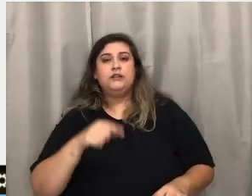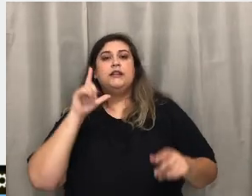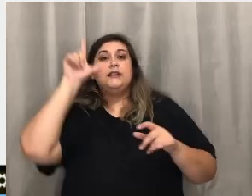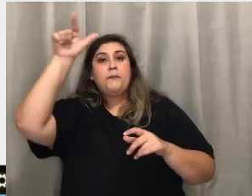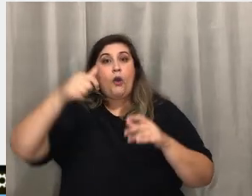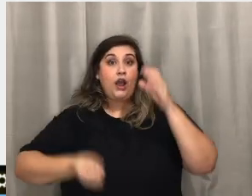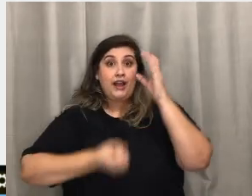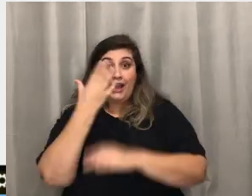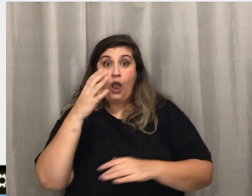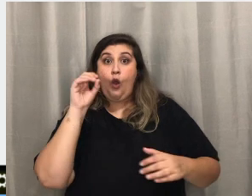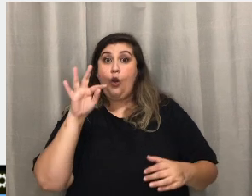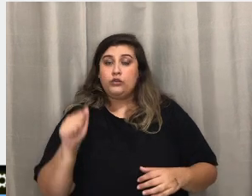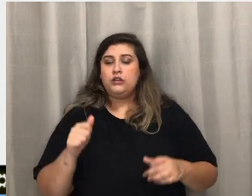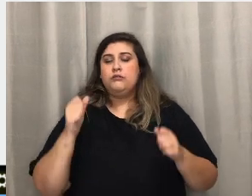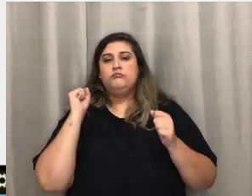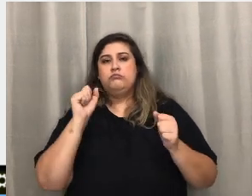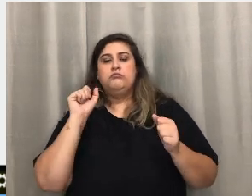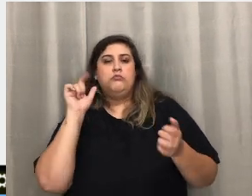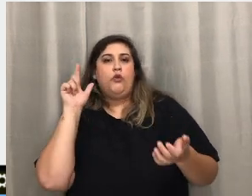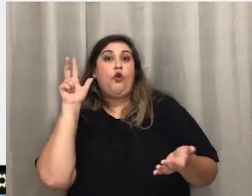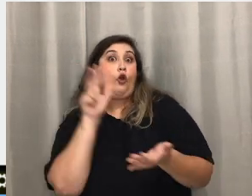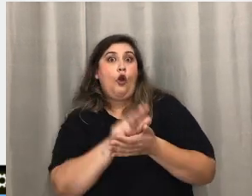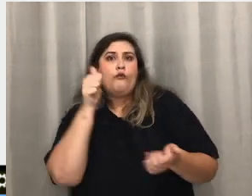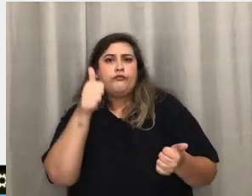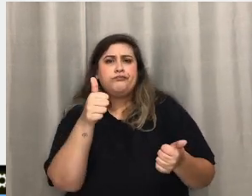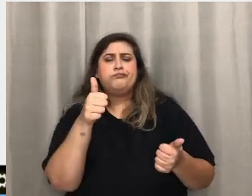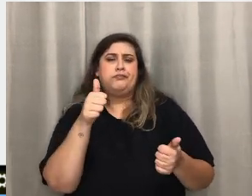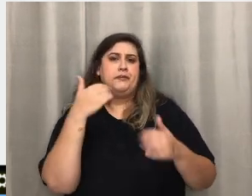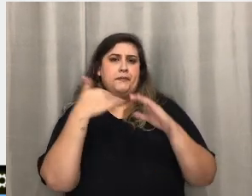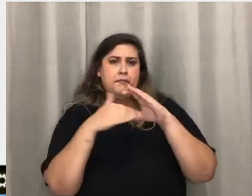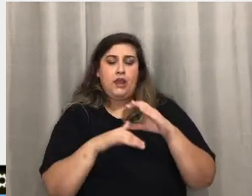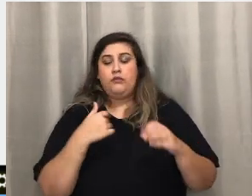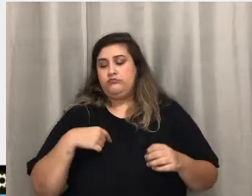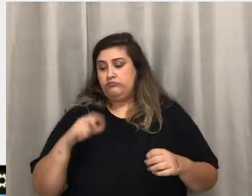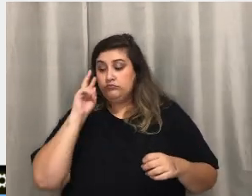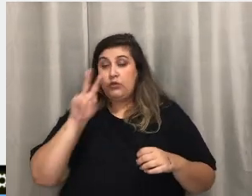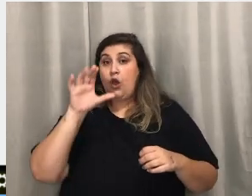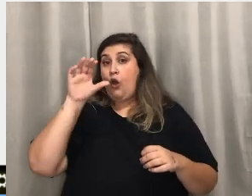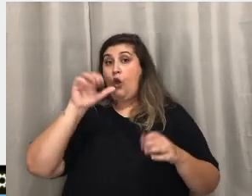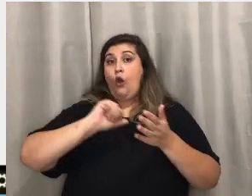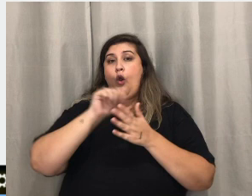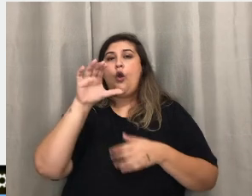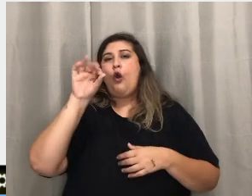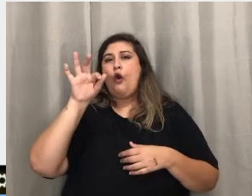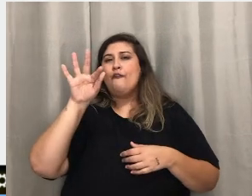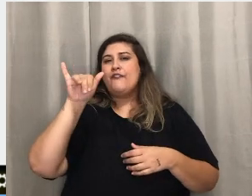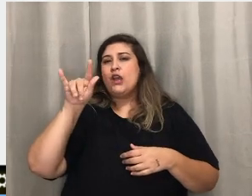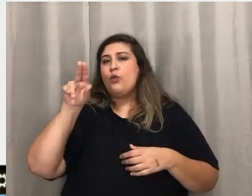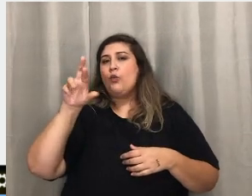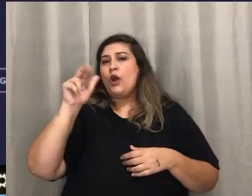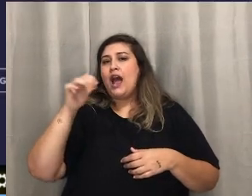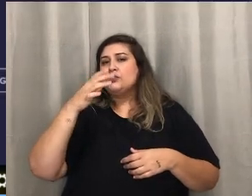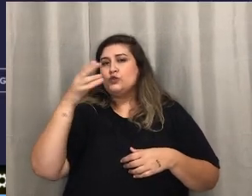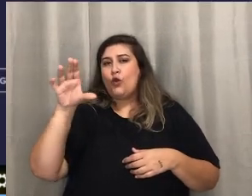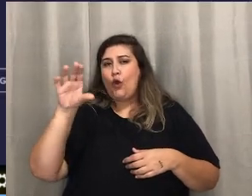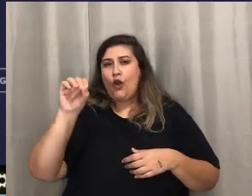temos ativado ela em nosso e-mail, nós vamos clicar aqui em configurações e vamos